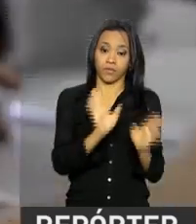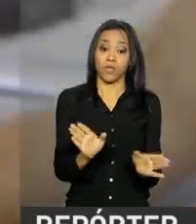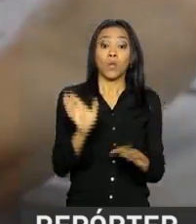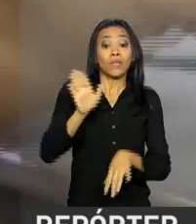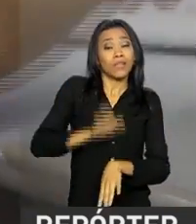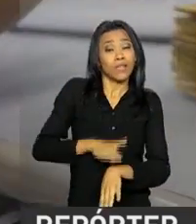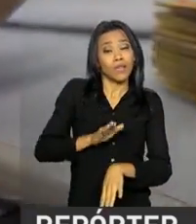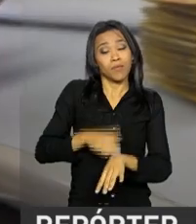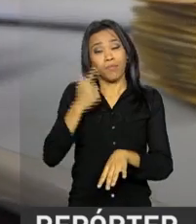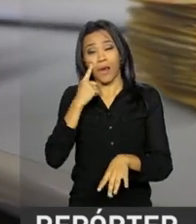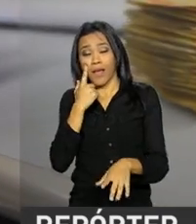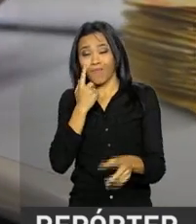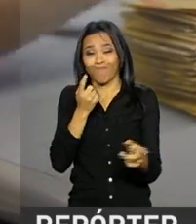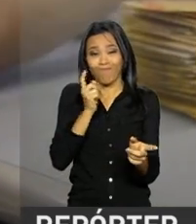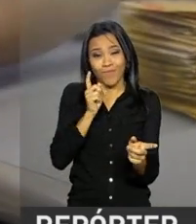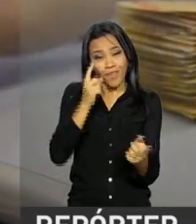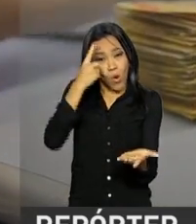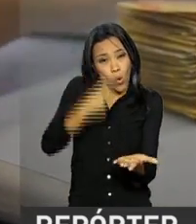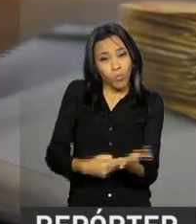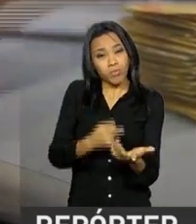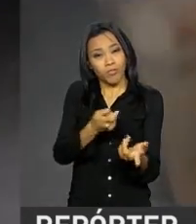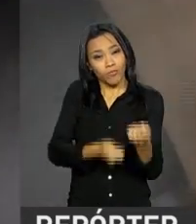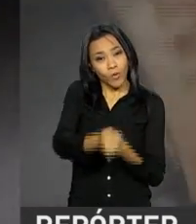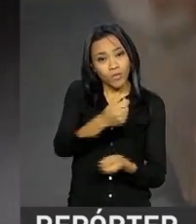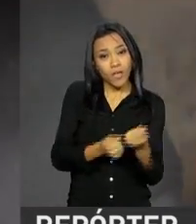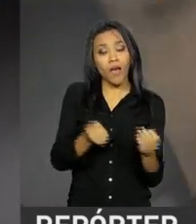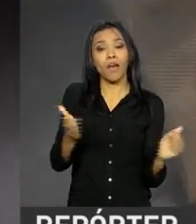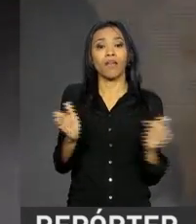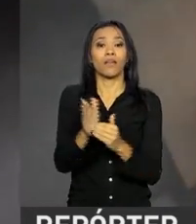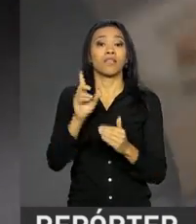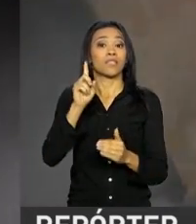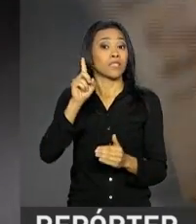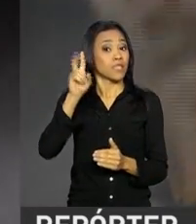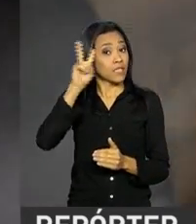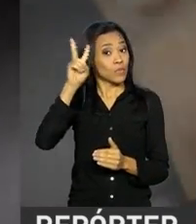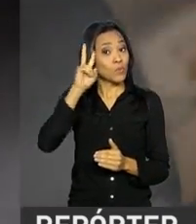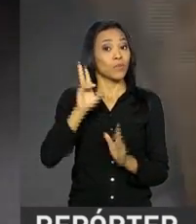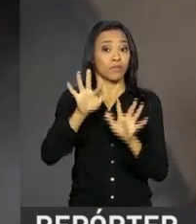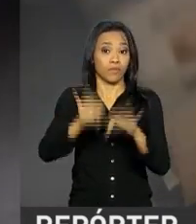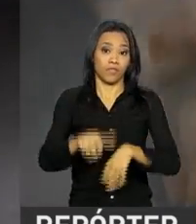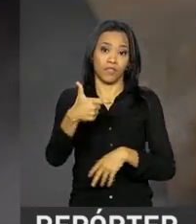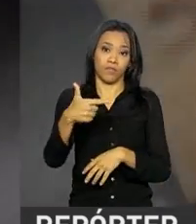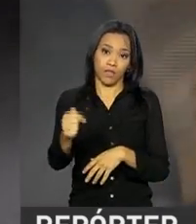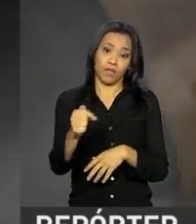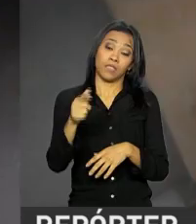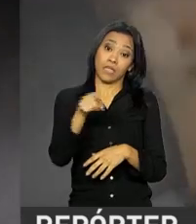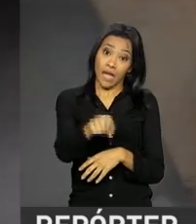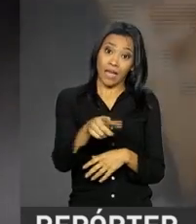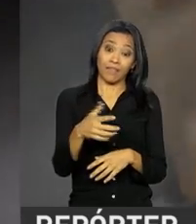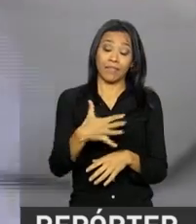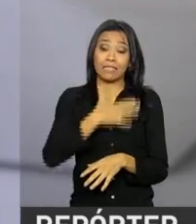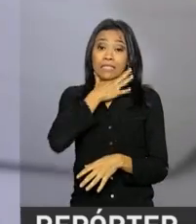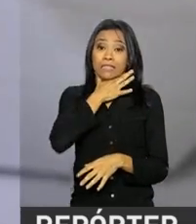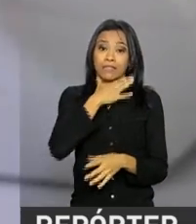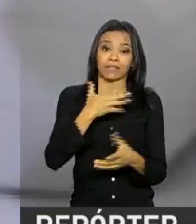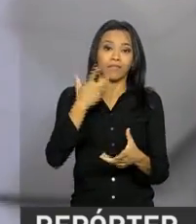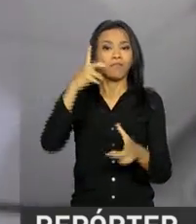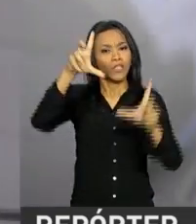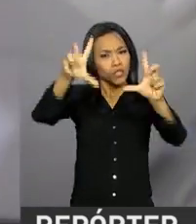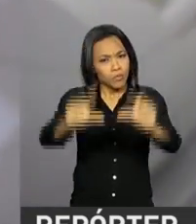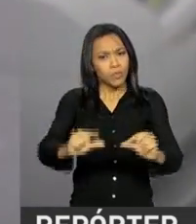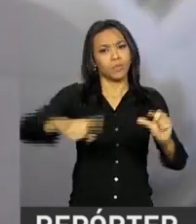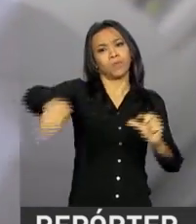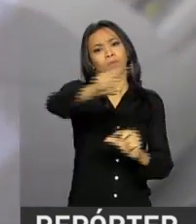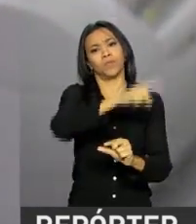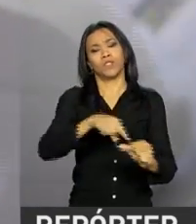para se chegar a um acordo termina na próxima segunda-feira se a mudança valer para todos os estados o endividamento vai cair e aliviar os